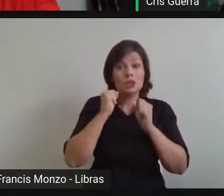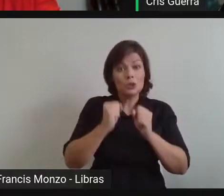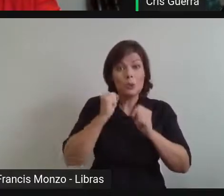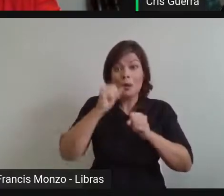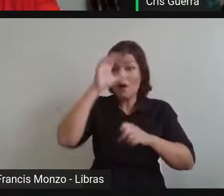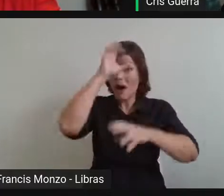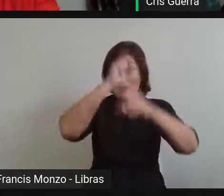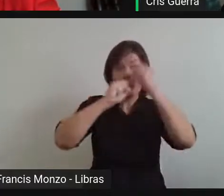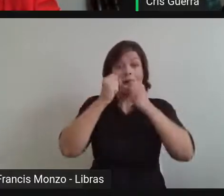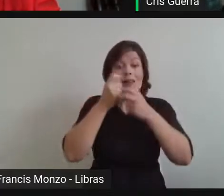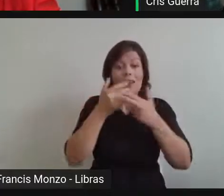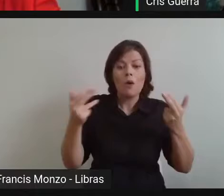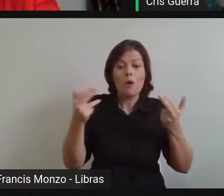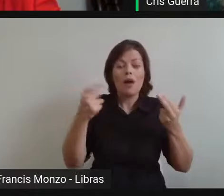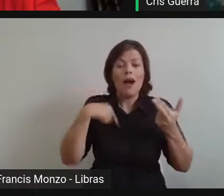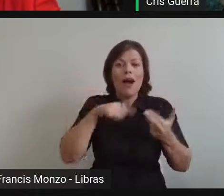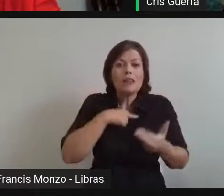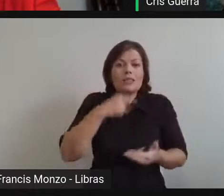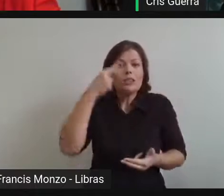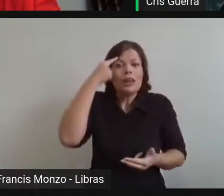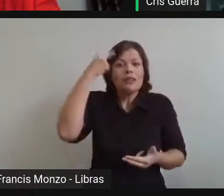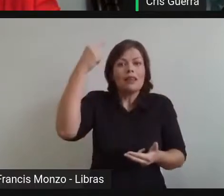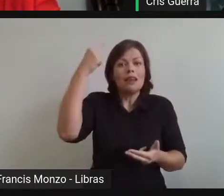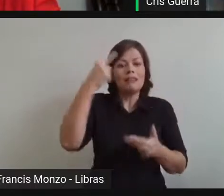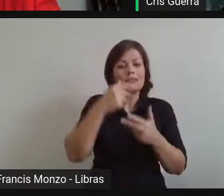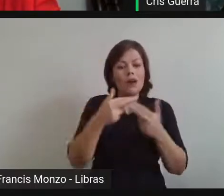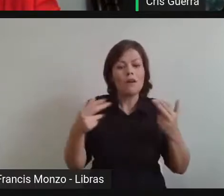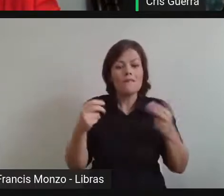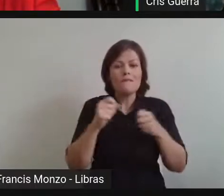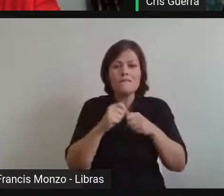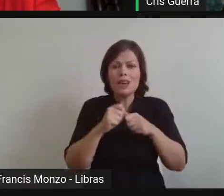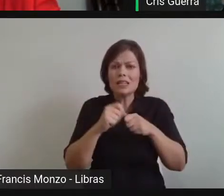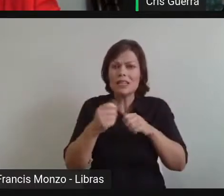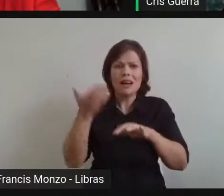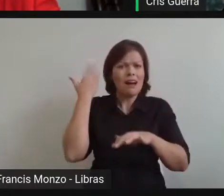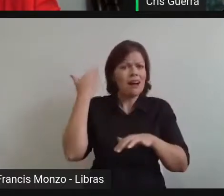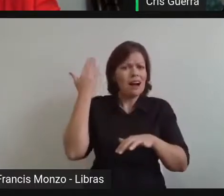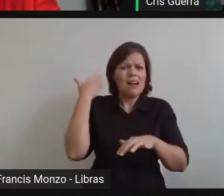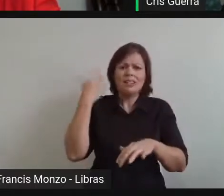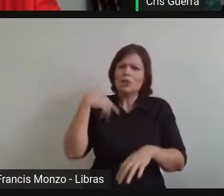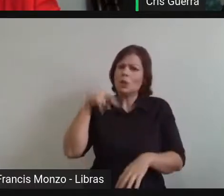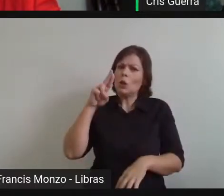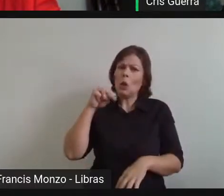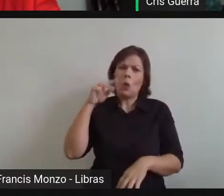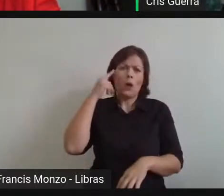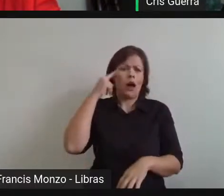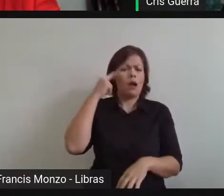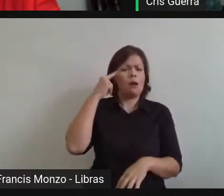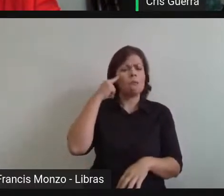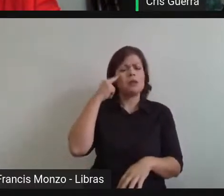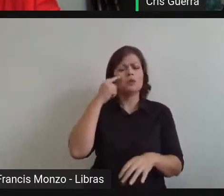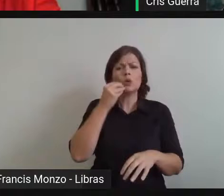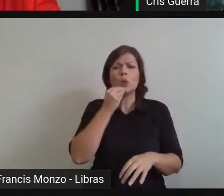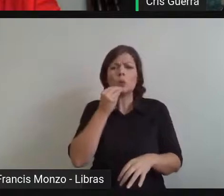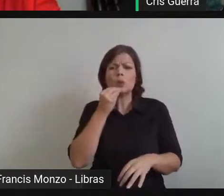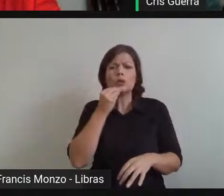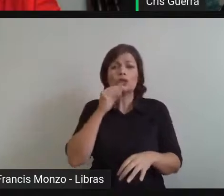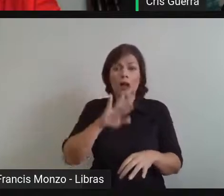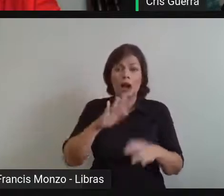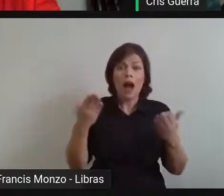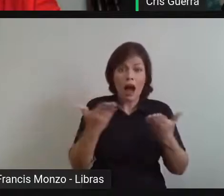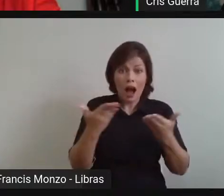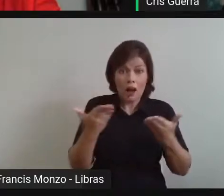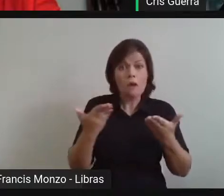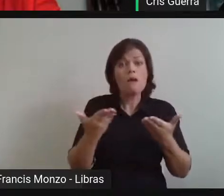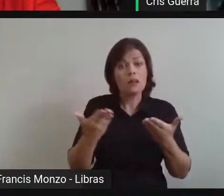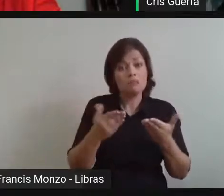dessa conversa, o clima dessa conversa, a maneira como cada um está aberto a conversar, né? Porque cada um aqui está sentindo uma